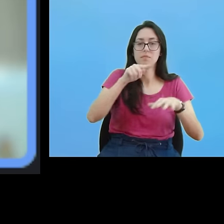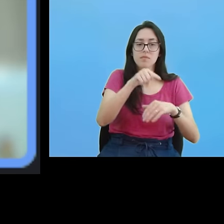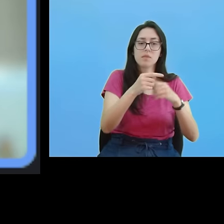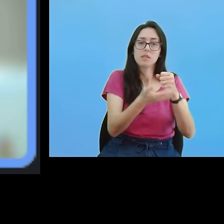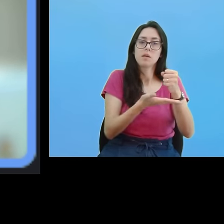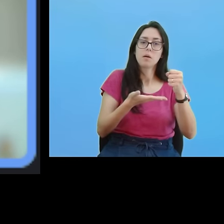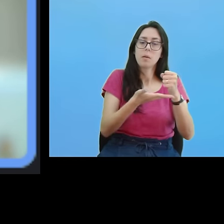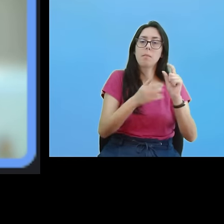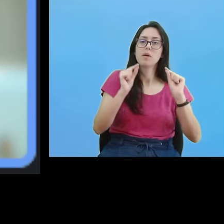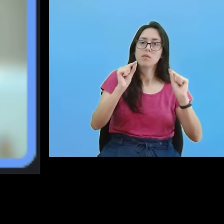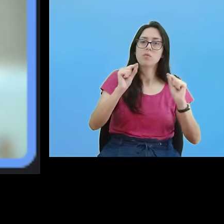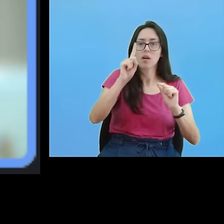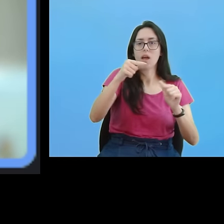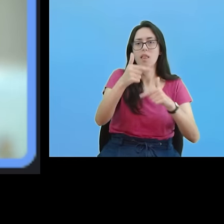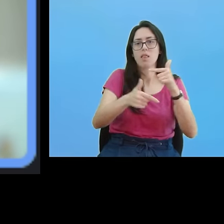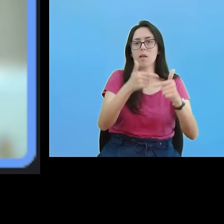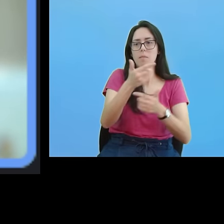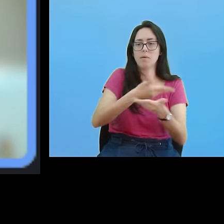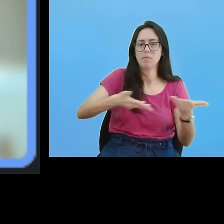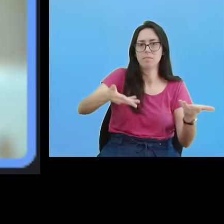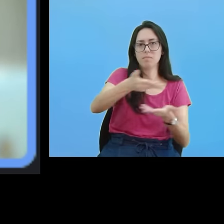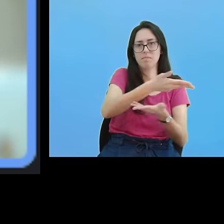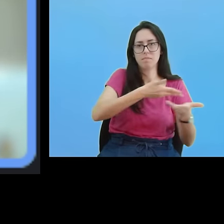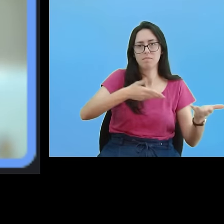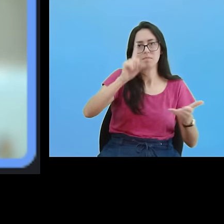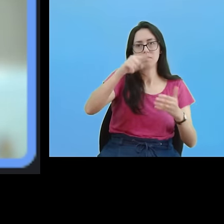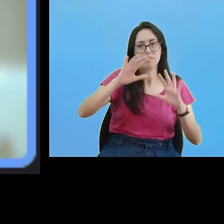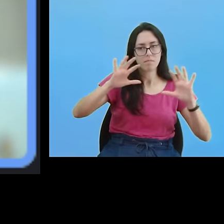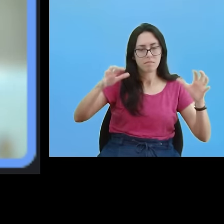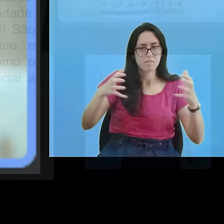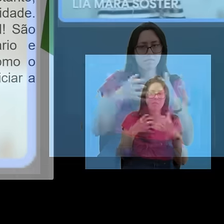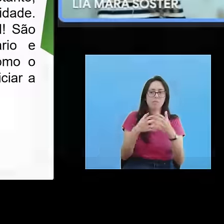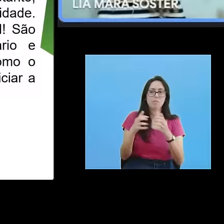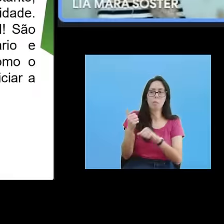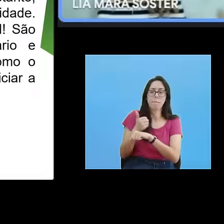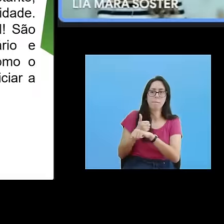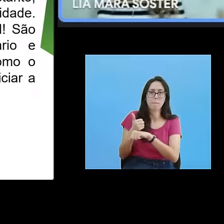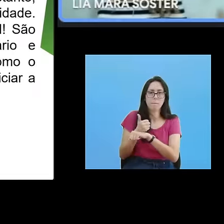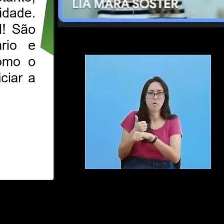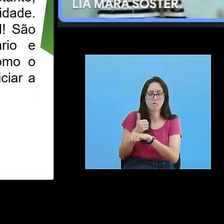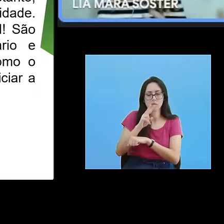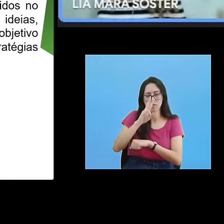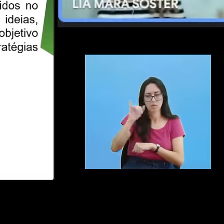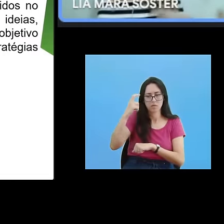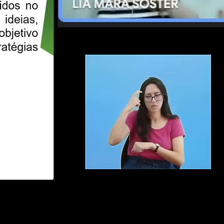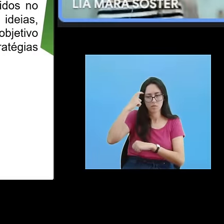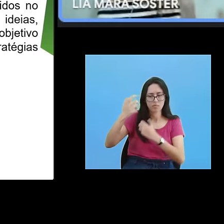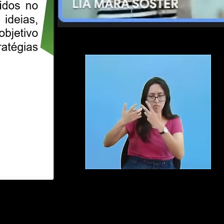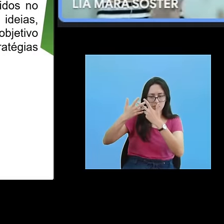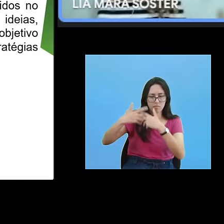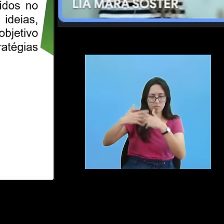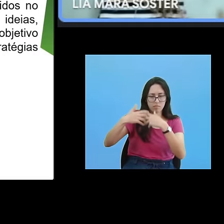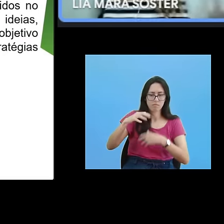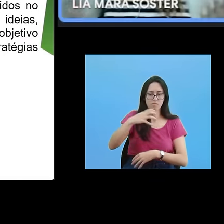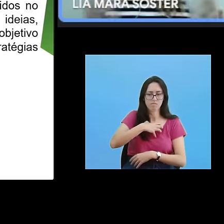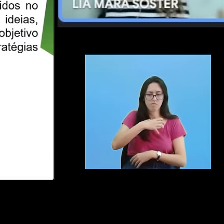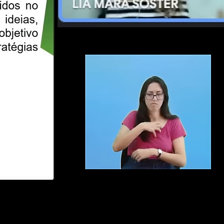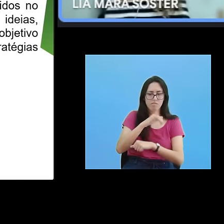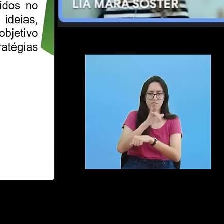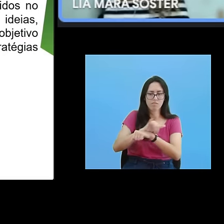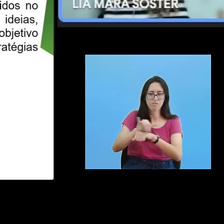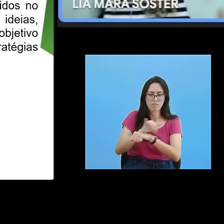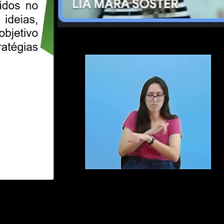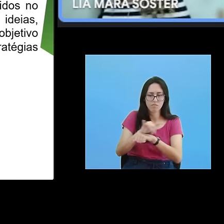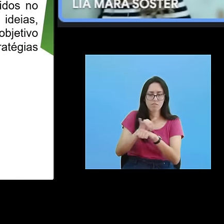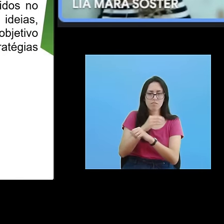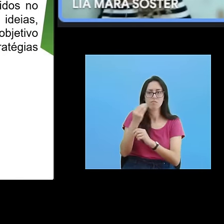realmente o trabalho colaborativo, né? Que é uma equipe de profissionais que vão pensar formas, estratégias de fazer